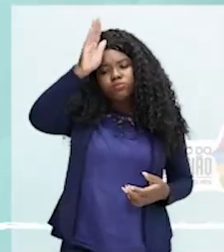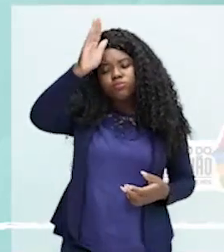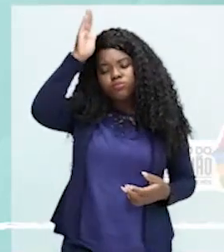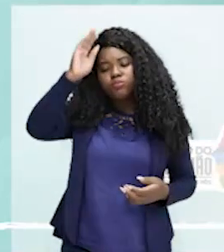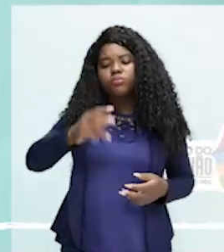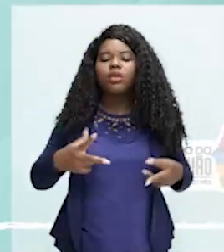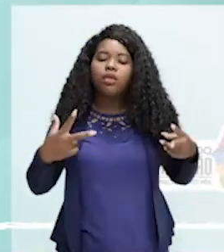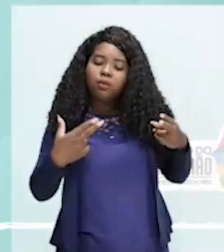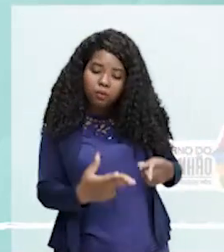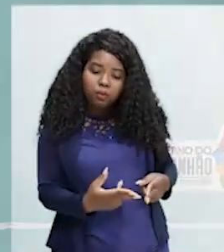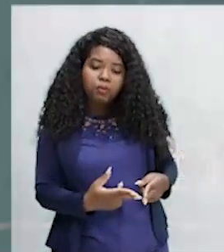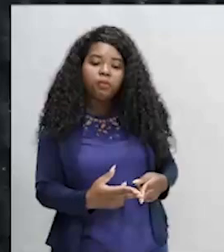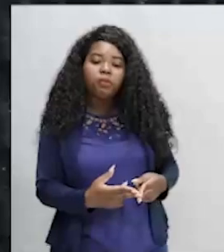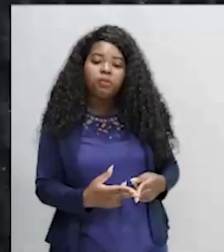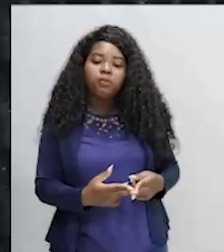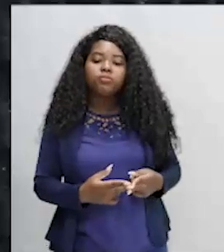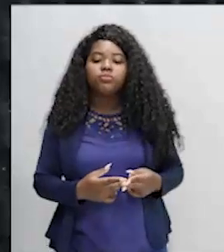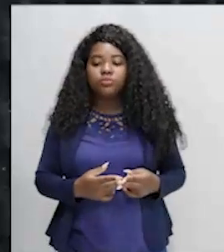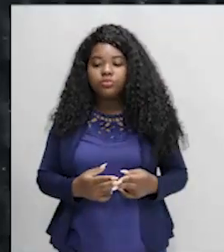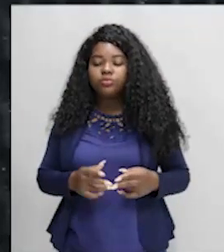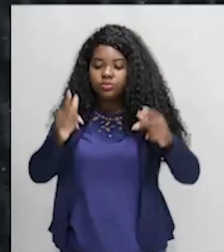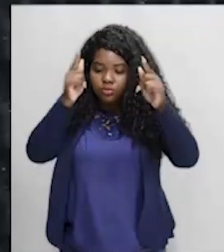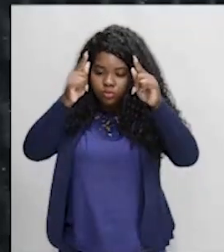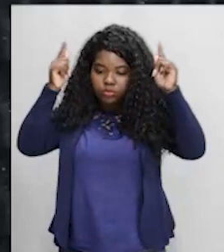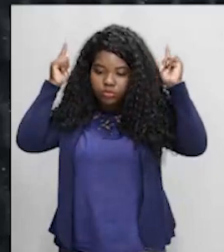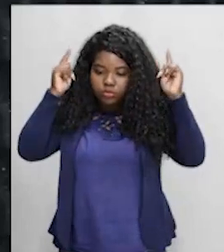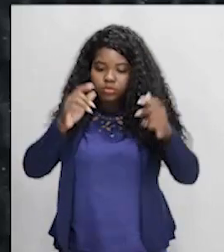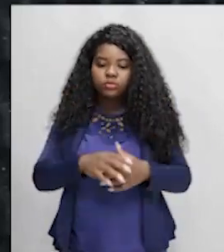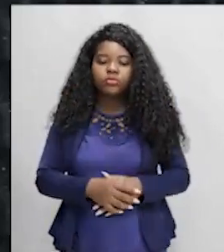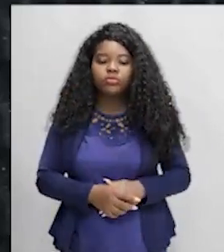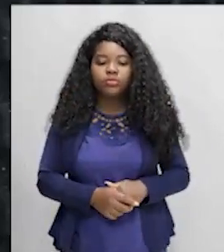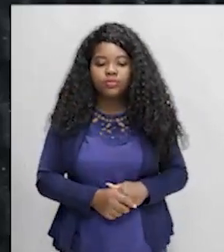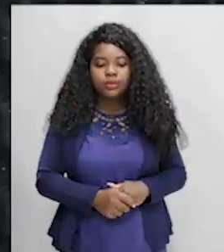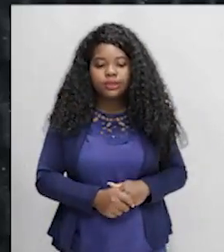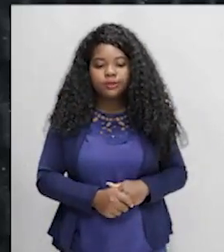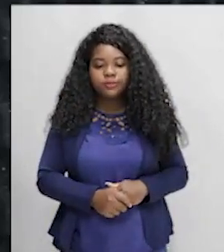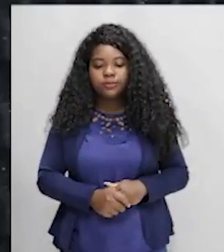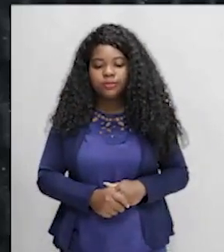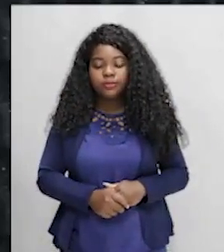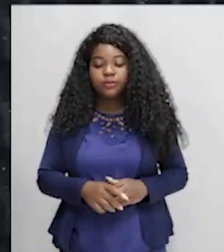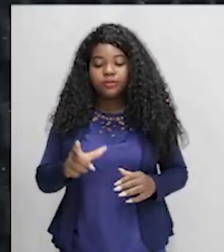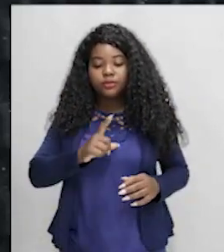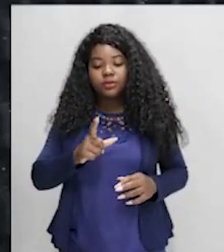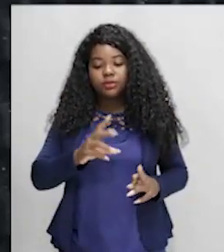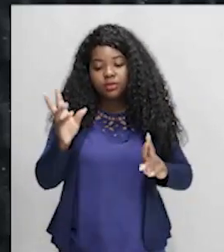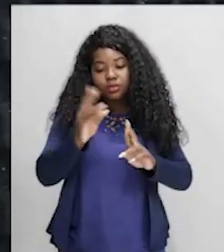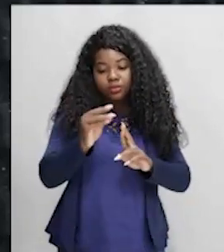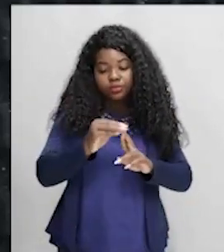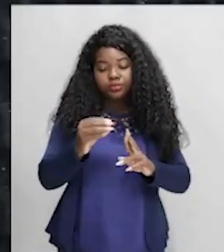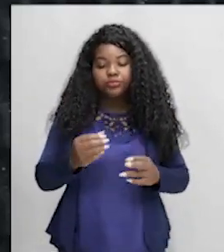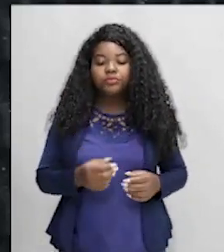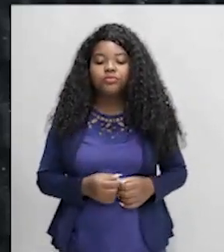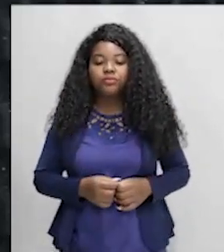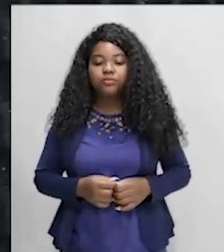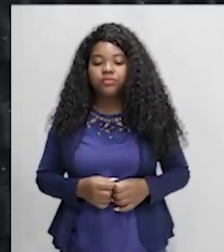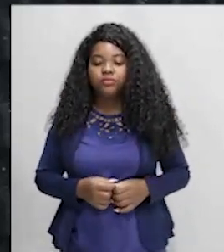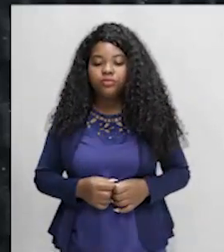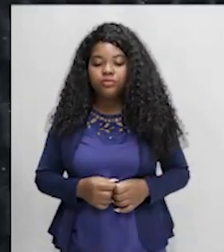a mesma coisa que aconteceu com a comédia dell'arte. Eu não podia falar de teatro de rua se não fizesse essas referências hoje, e